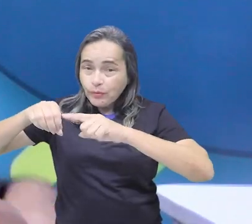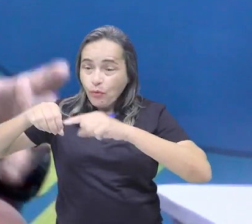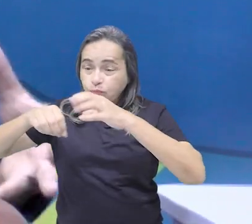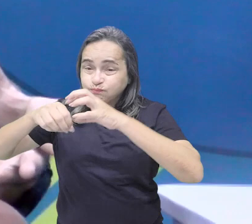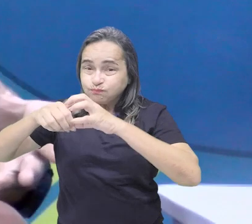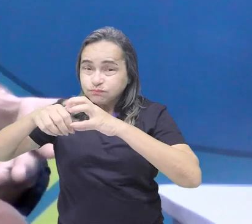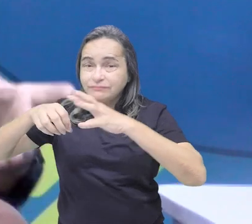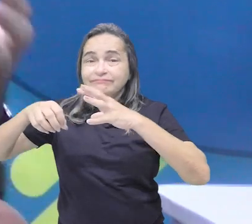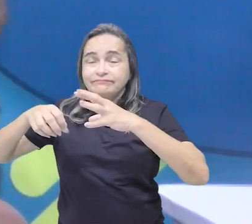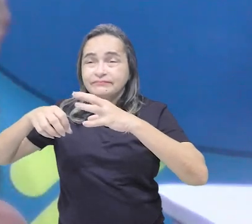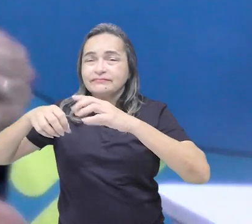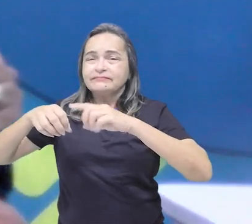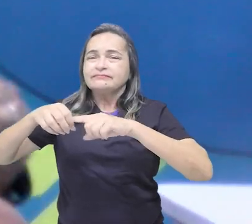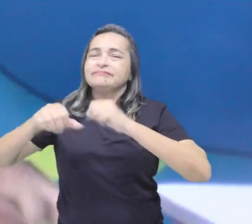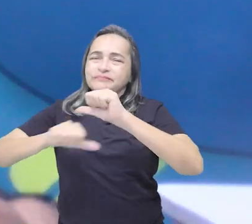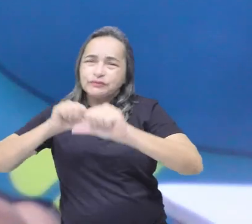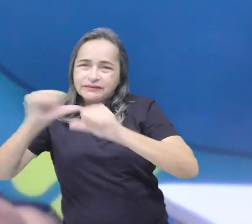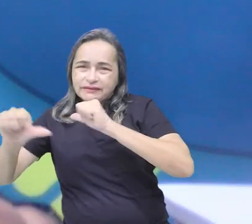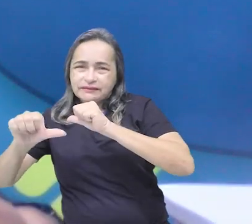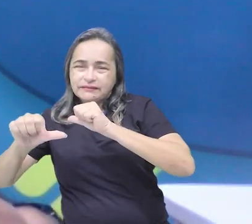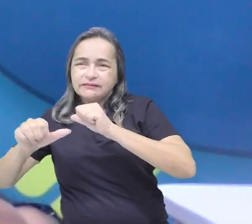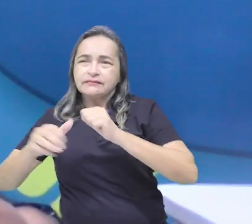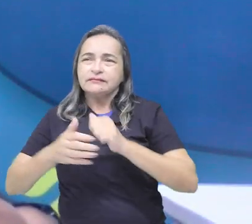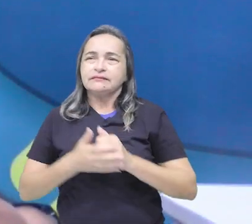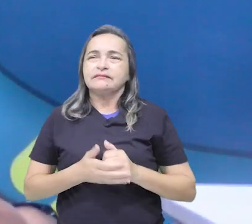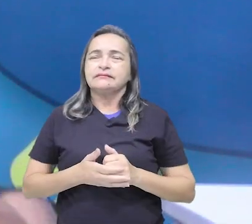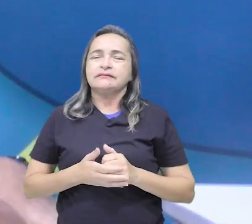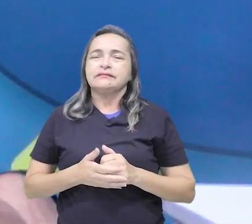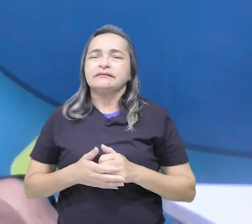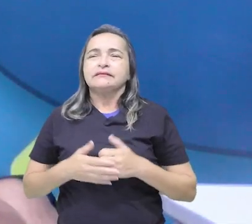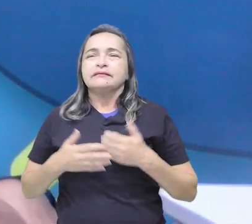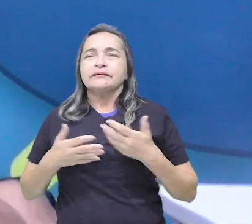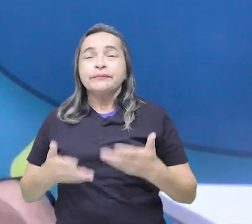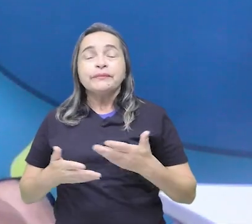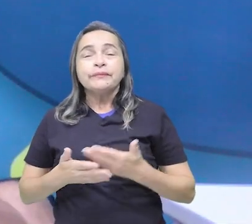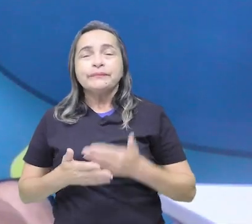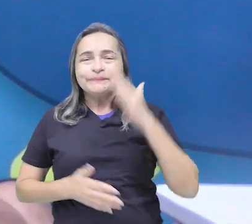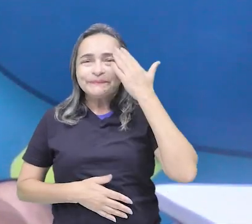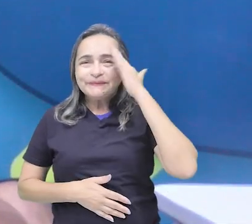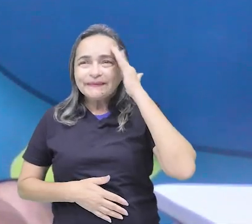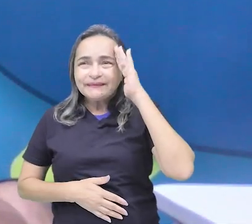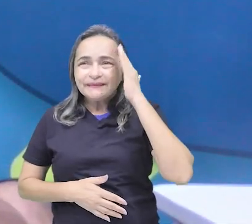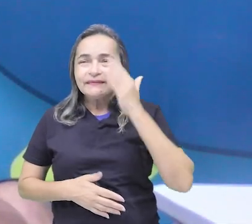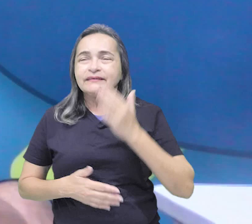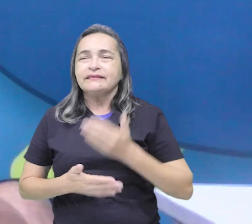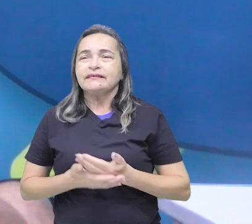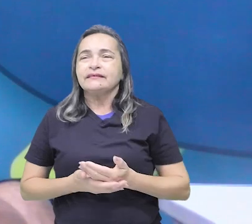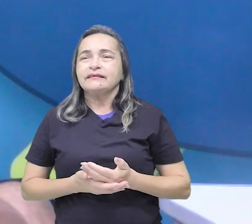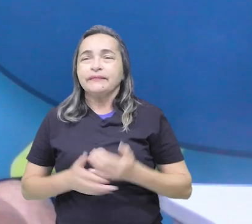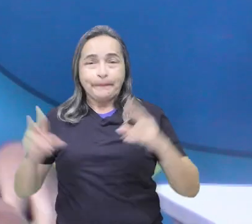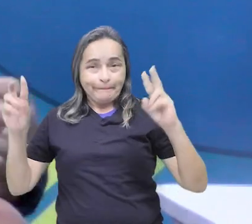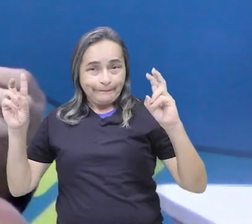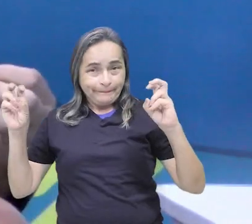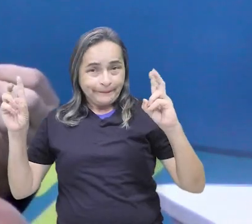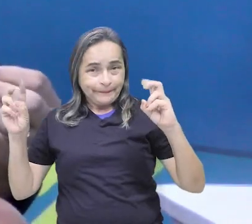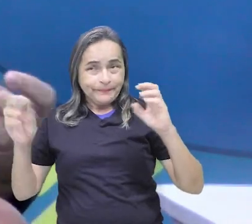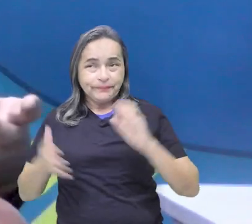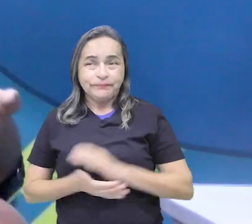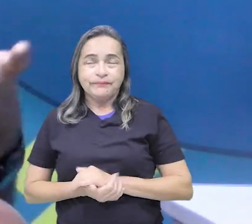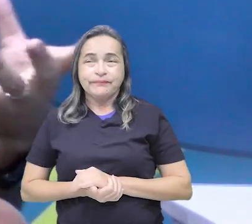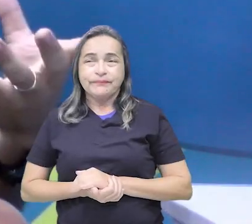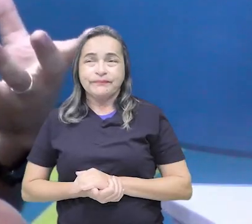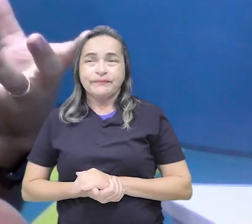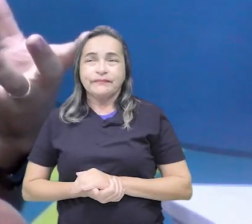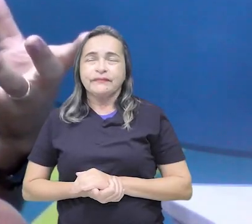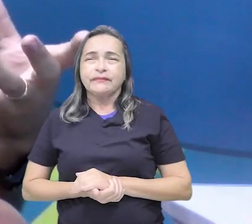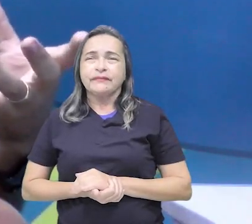tempo. Dado que eu acho que é muito relevante nós entendermos uma coisa aqui nesse aspecto. O que é, Marcelo,